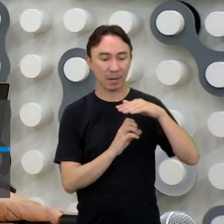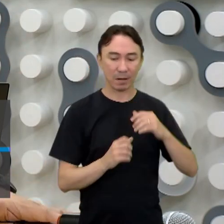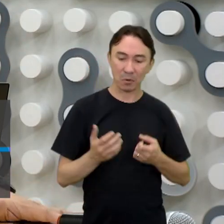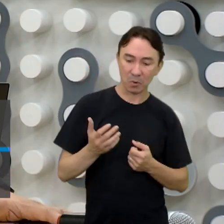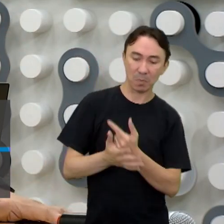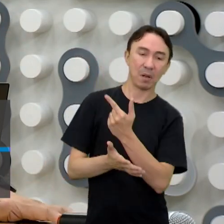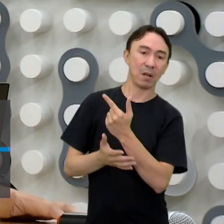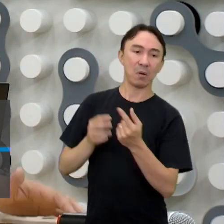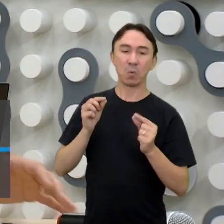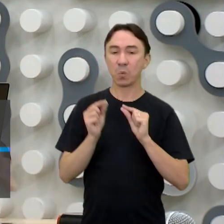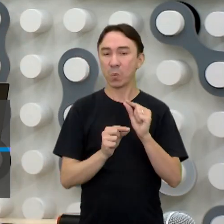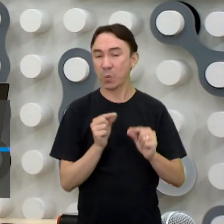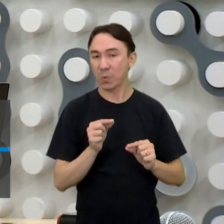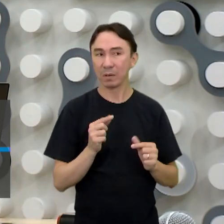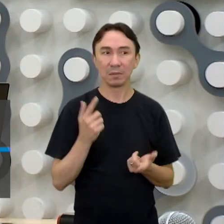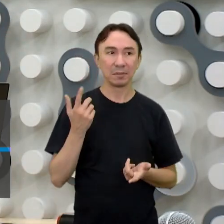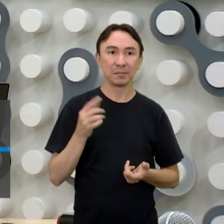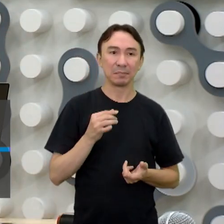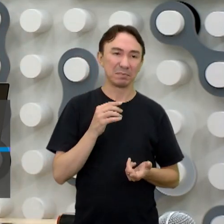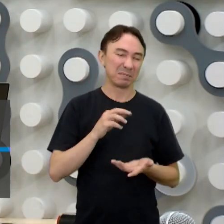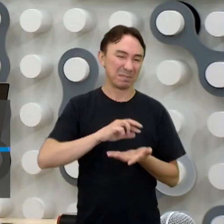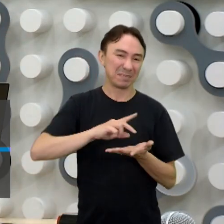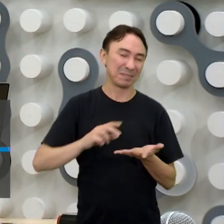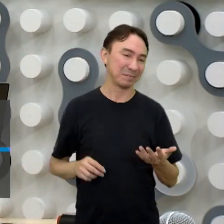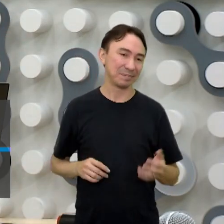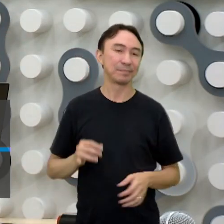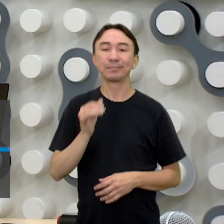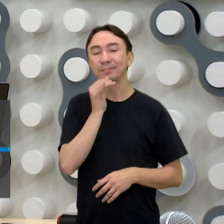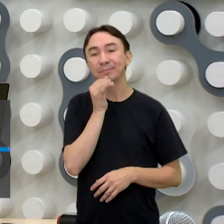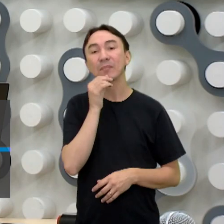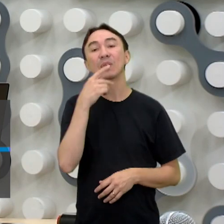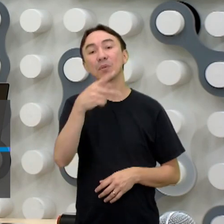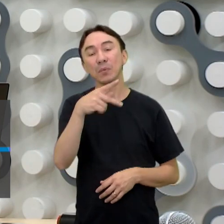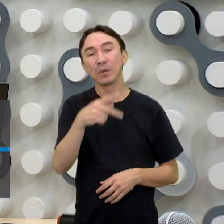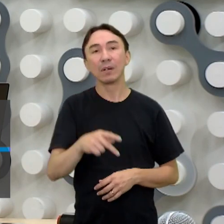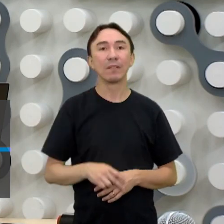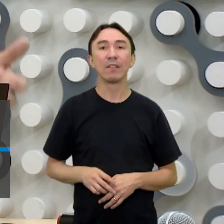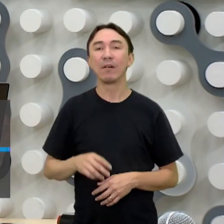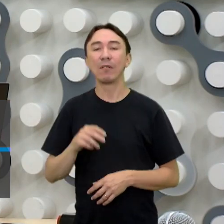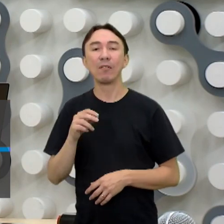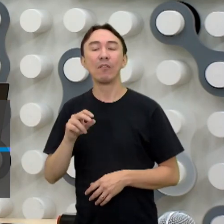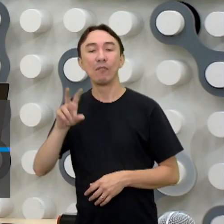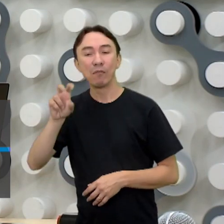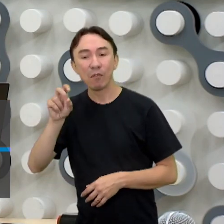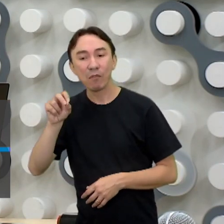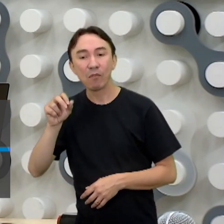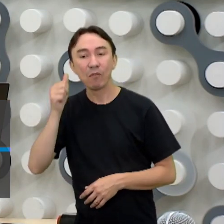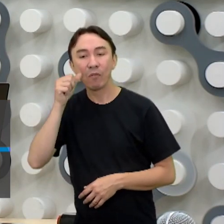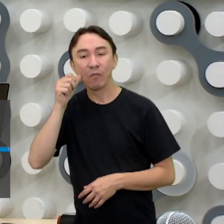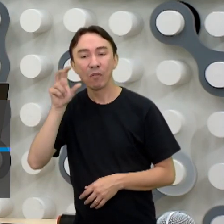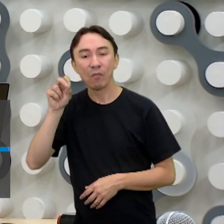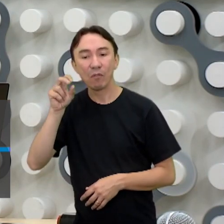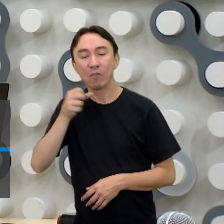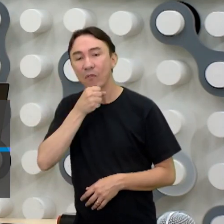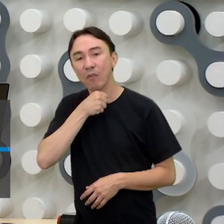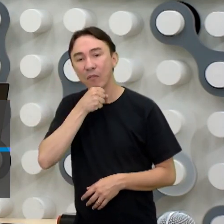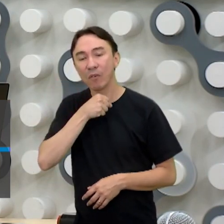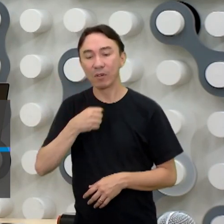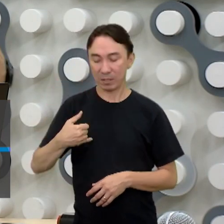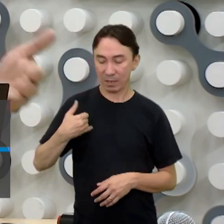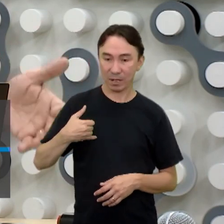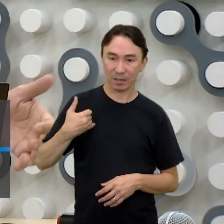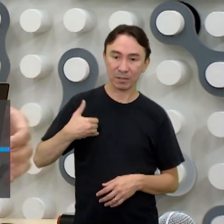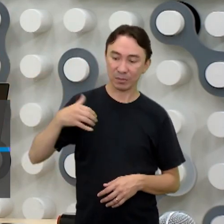a sua avó, que tem, sei lá, 90 anos de idade, mora no afluente